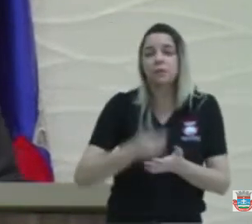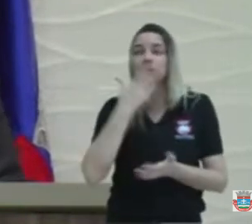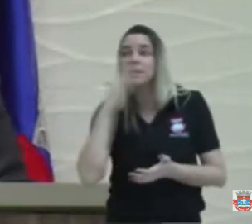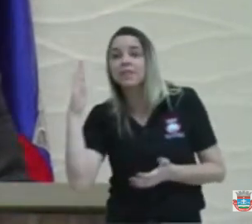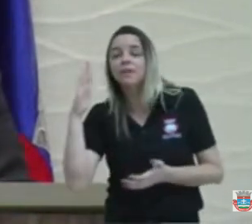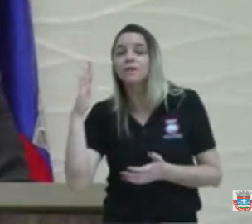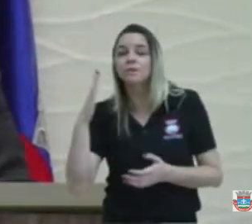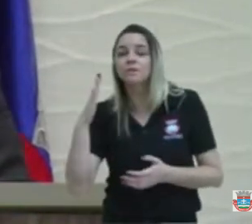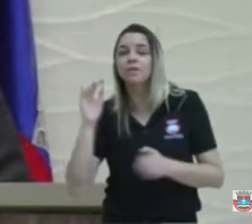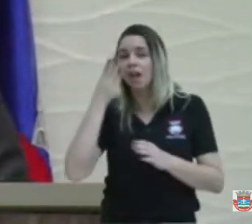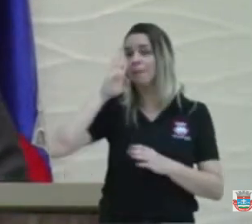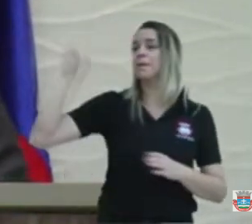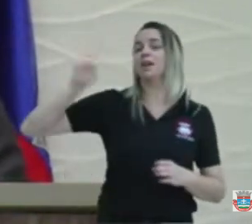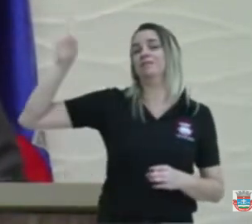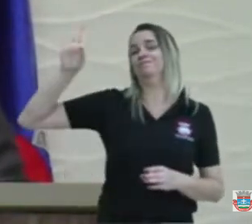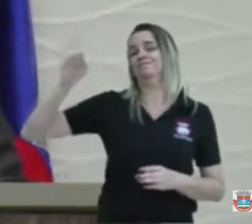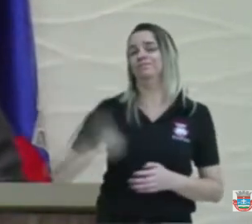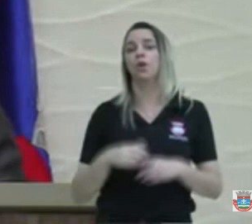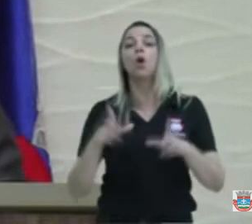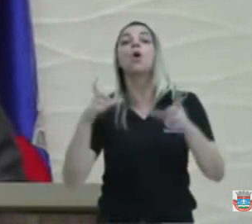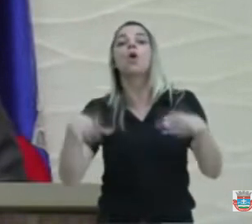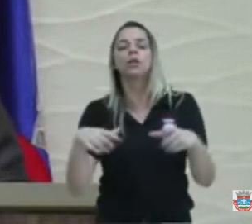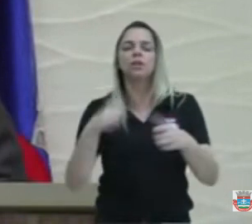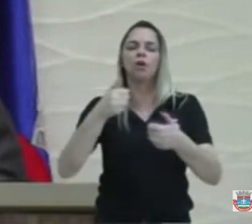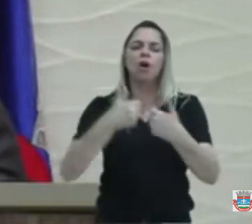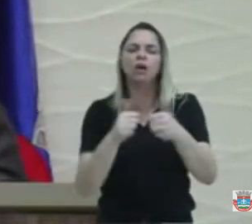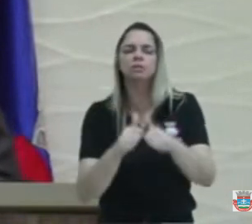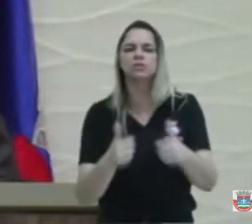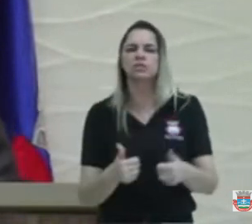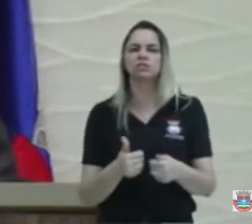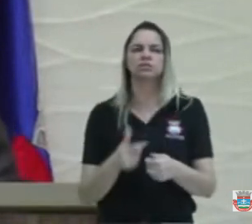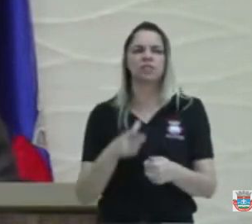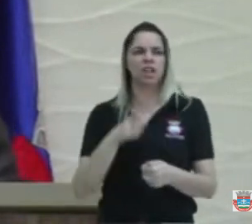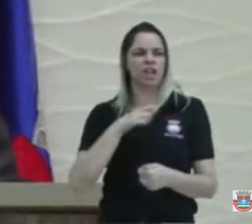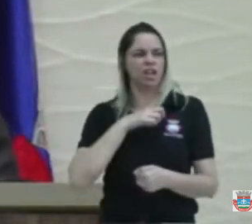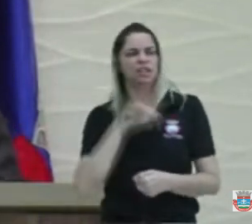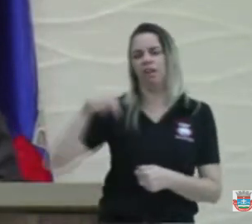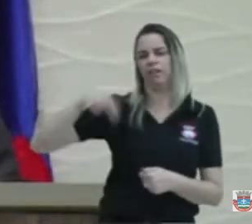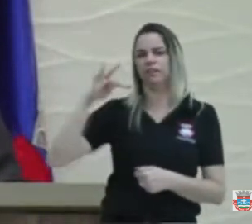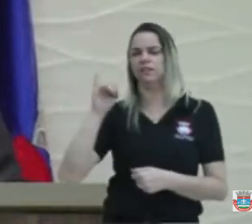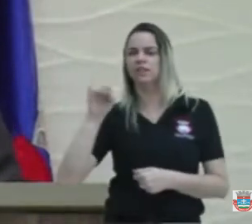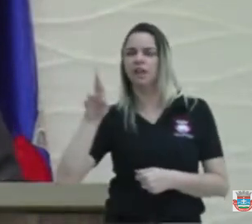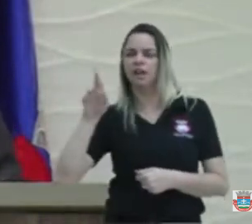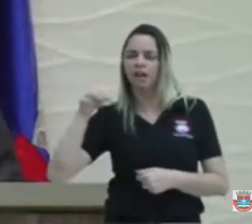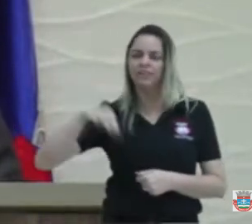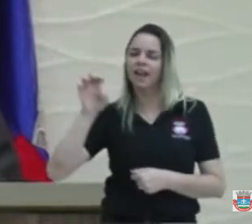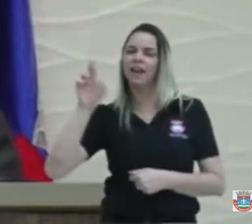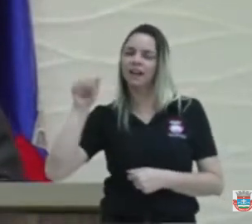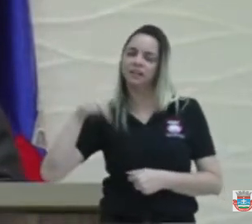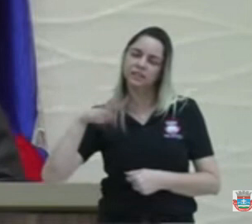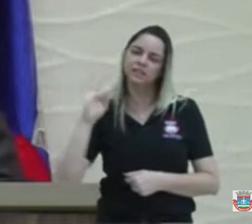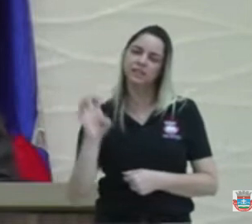campanha. Cadê o ônibus que ia funcionar itinerante, com posto de saúde, com odontólogos,